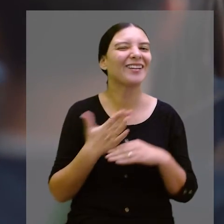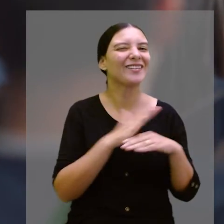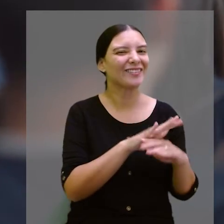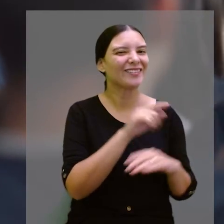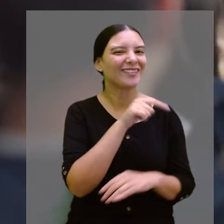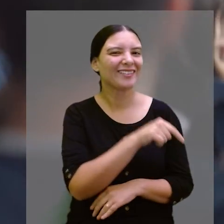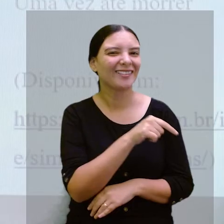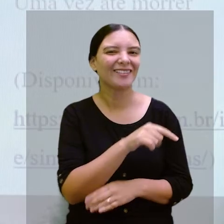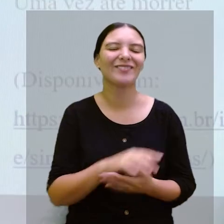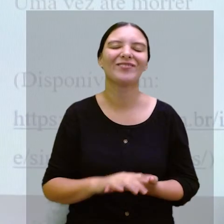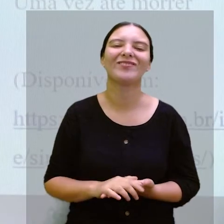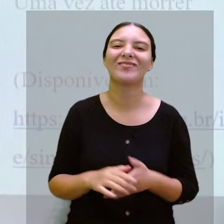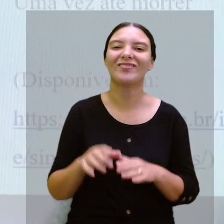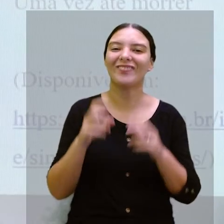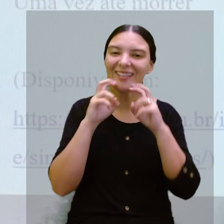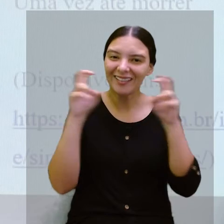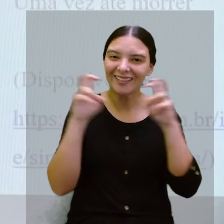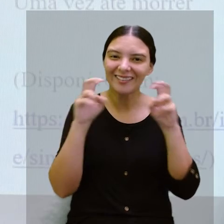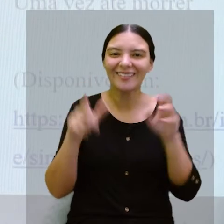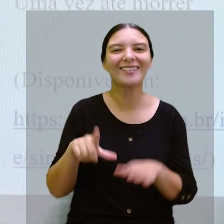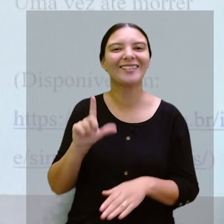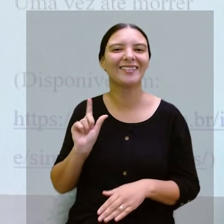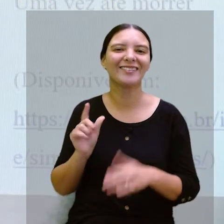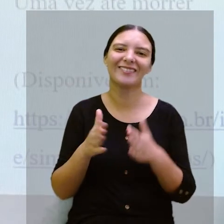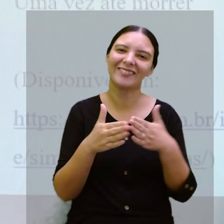Então, pessoal, antes da gritaria, por favor,